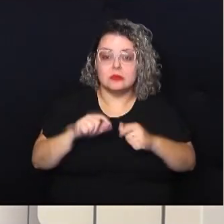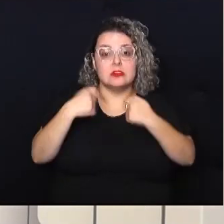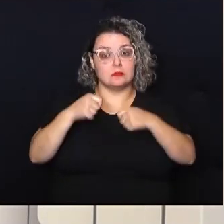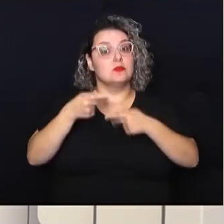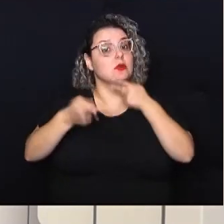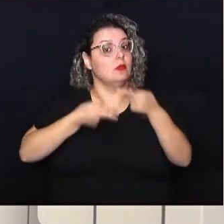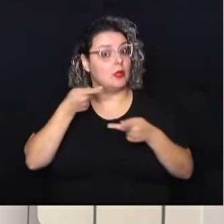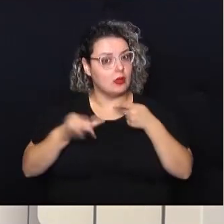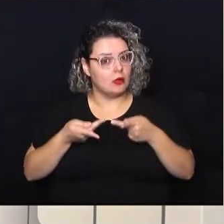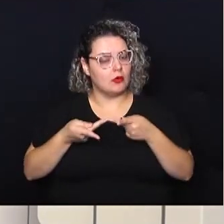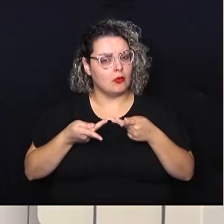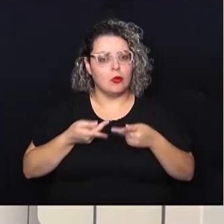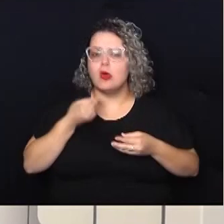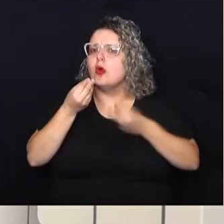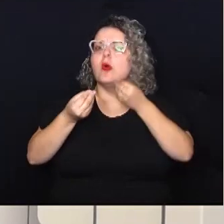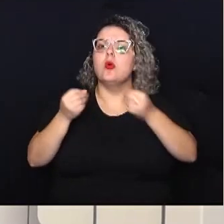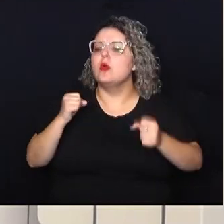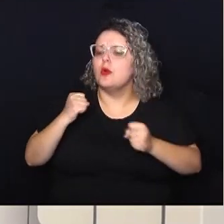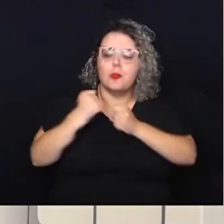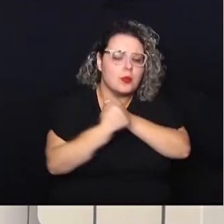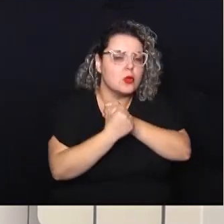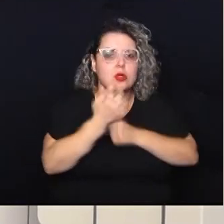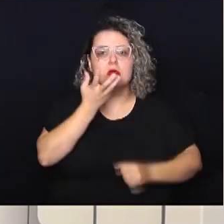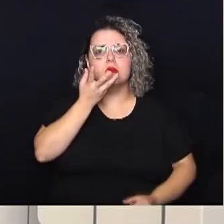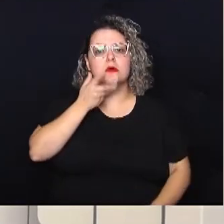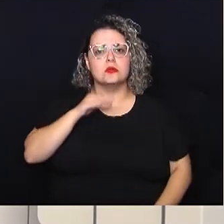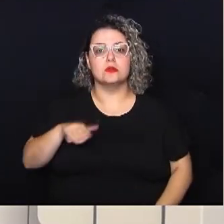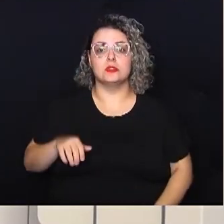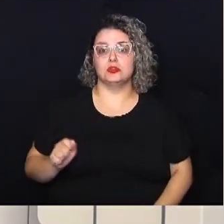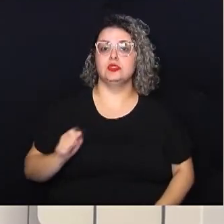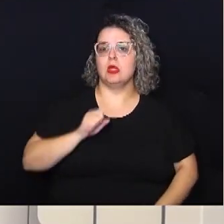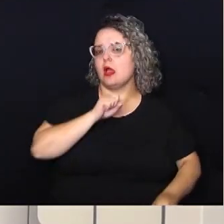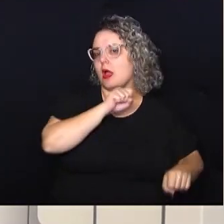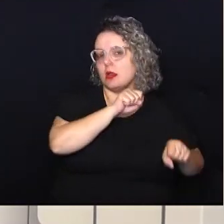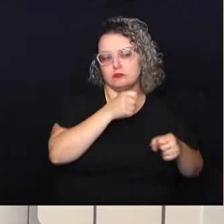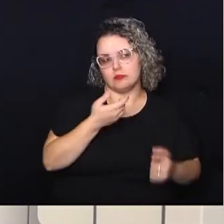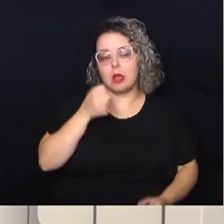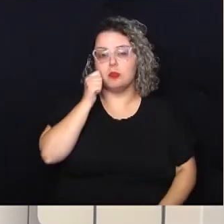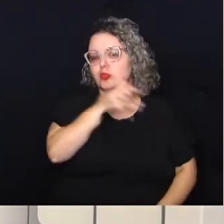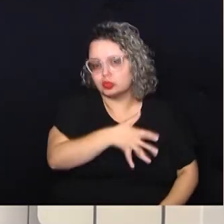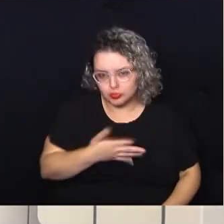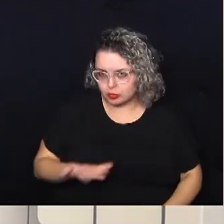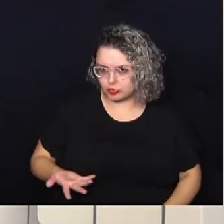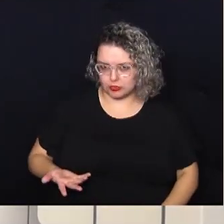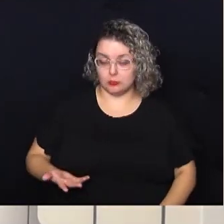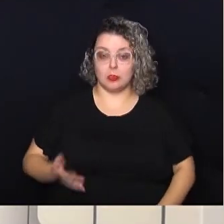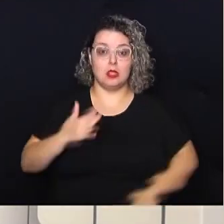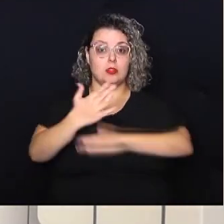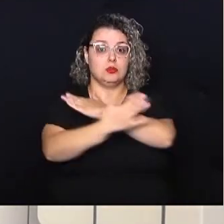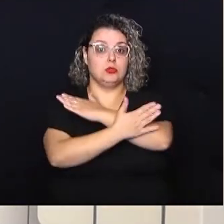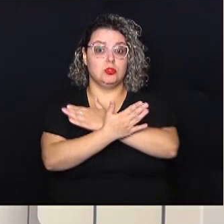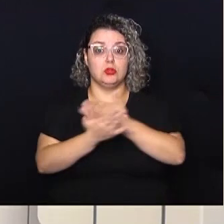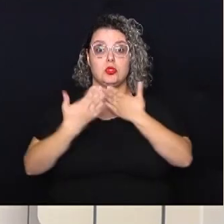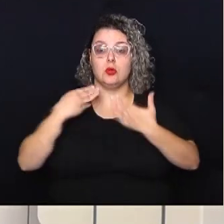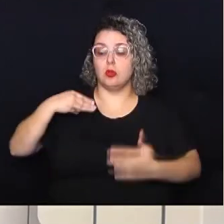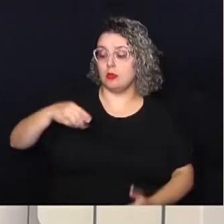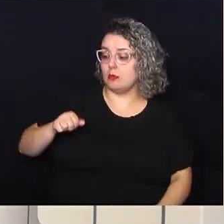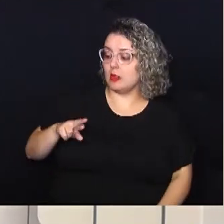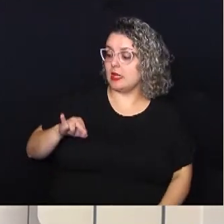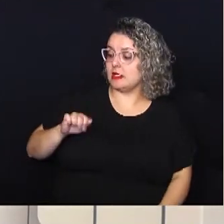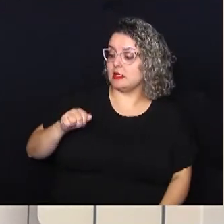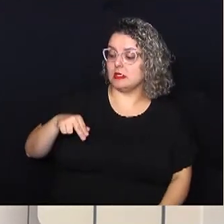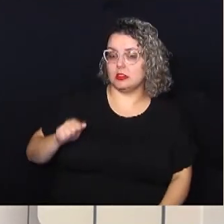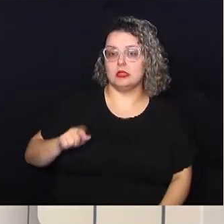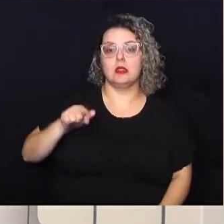abordado. Como proteger as crianças de abusos? Então, para nos ajudar, eu converso agora com a Mariana Mota, ela